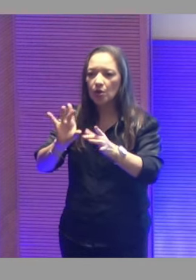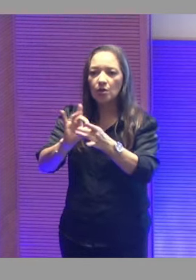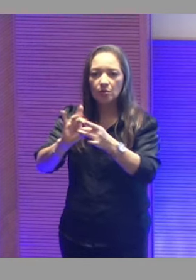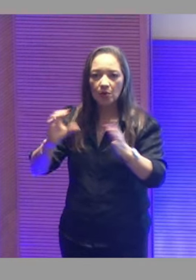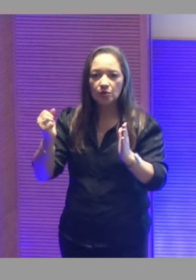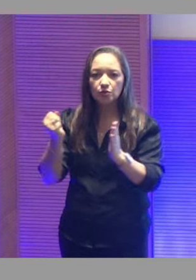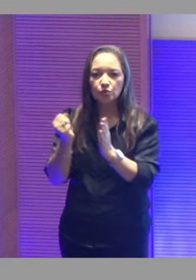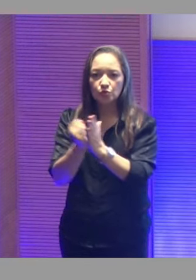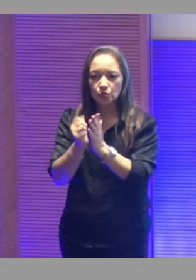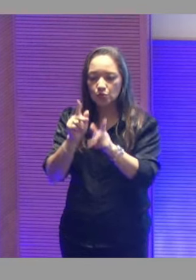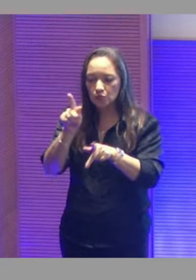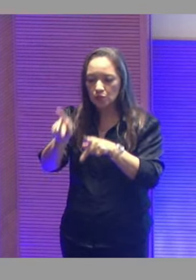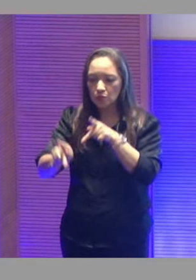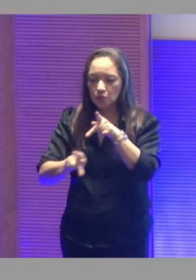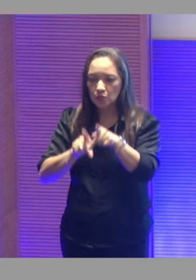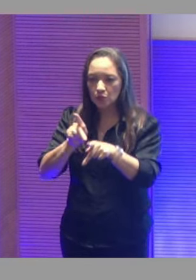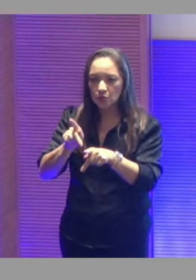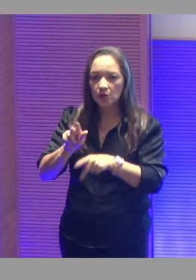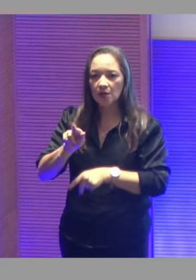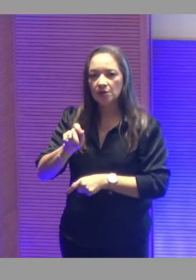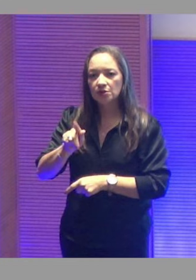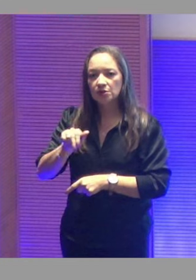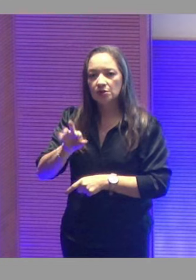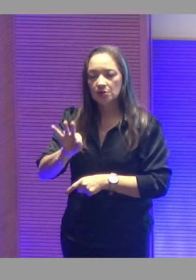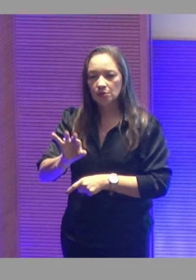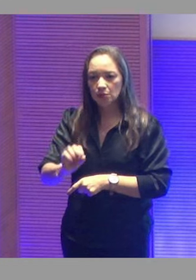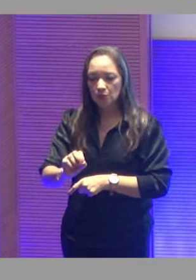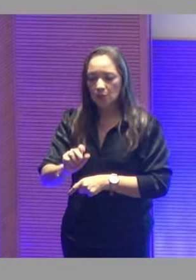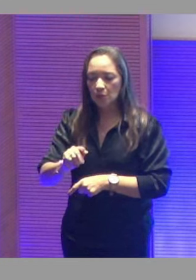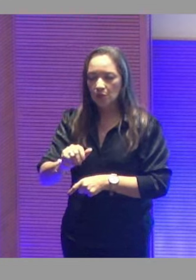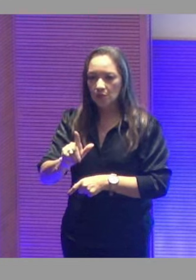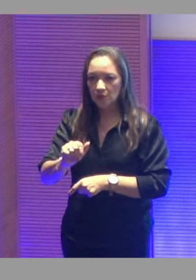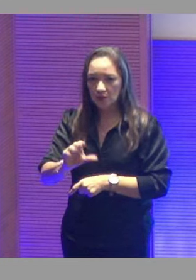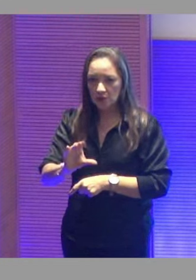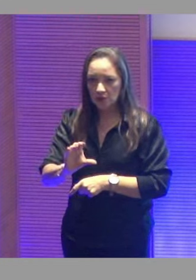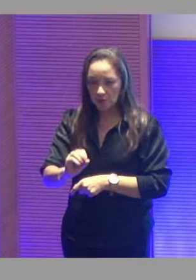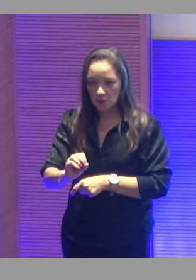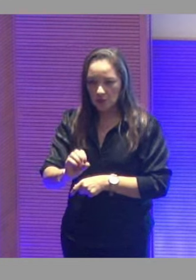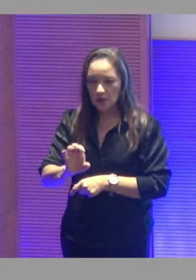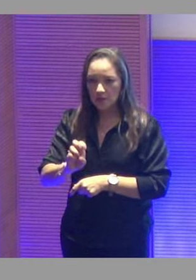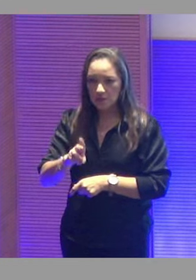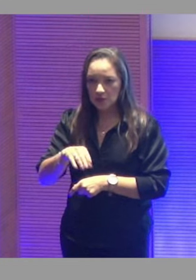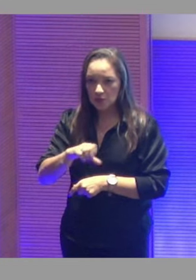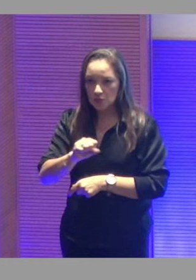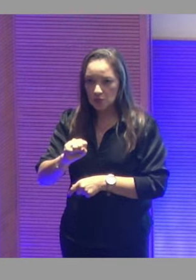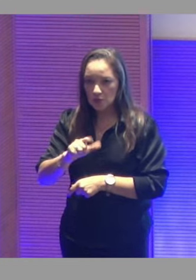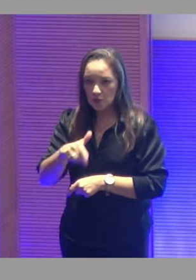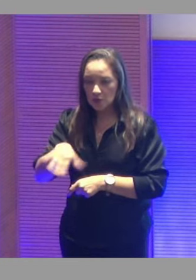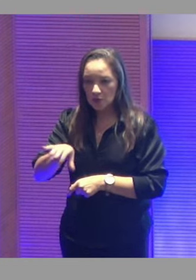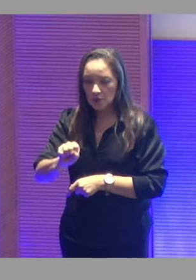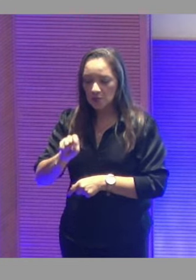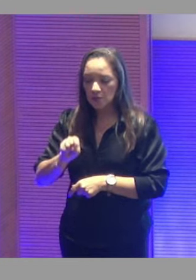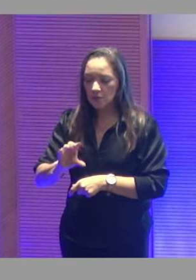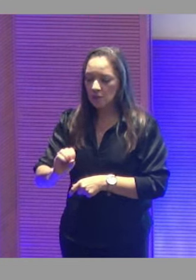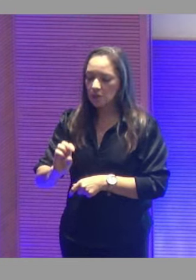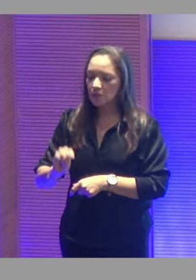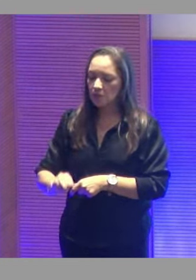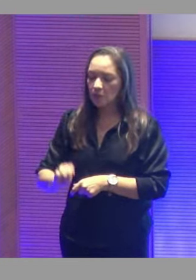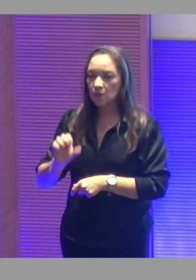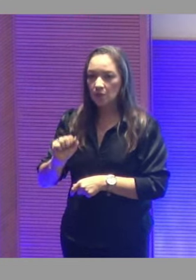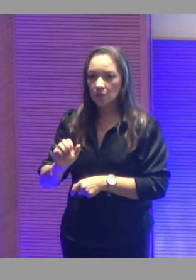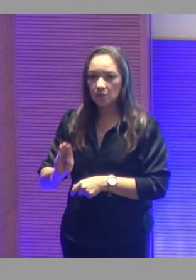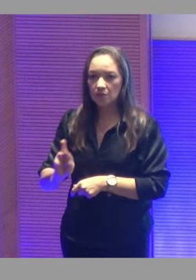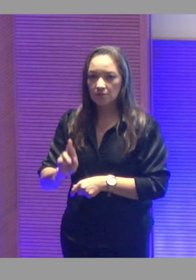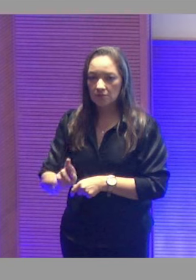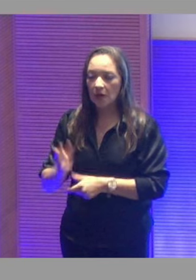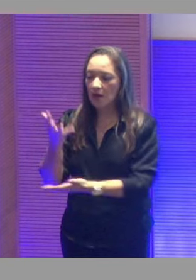público emissões pcom.br é possível baixar os inventários é possível também e verificar